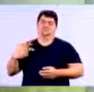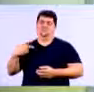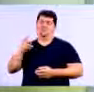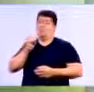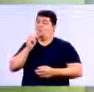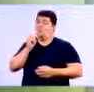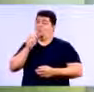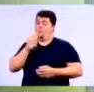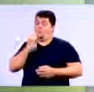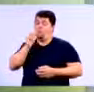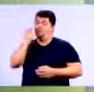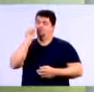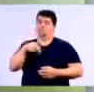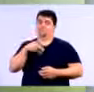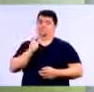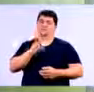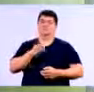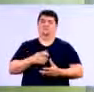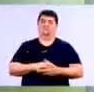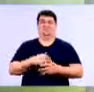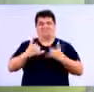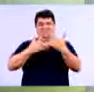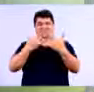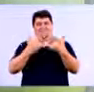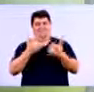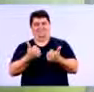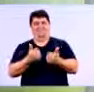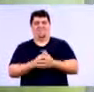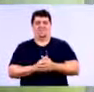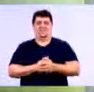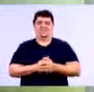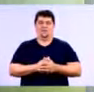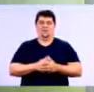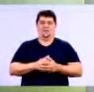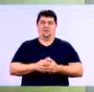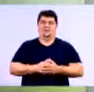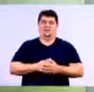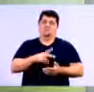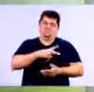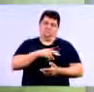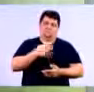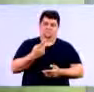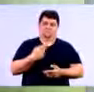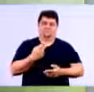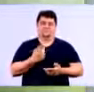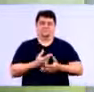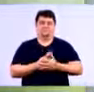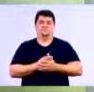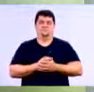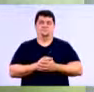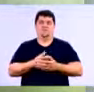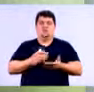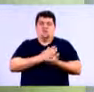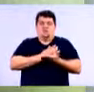aposentando, né? Brincadeira, pessoal. Assim, pessoal mesmo, eu até, bem no início da